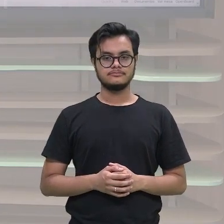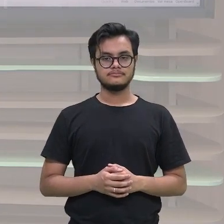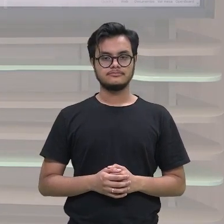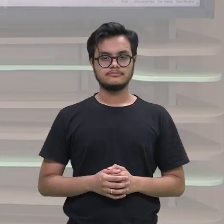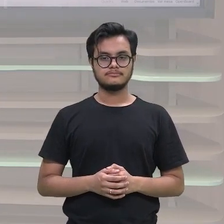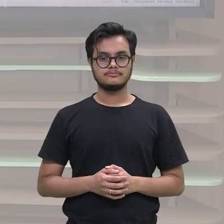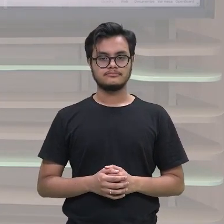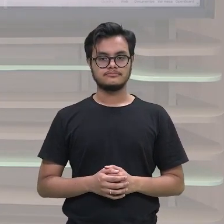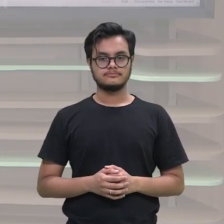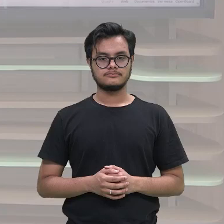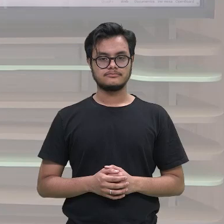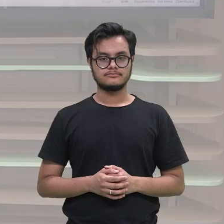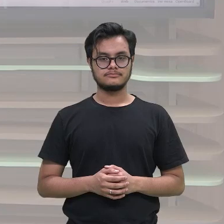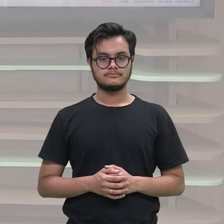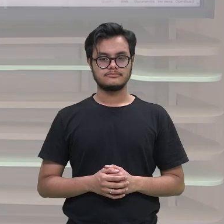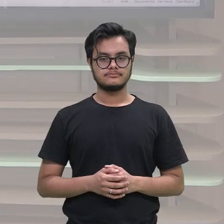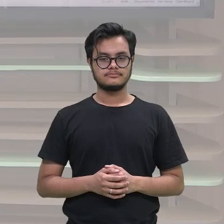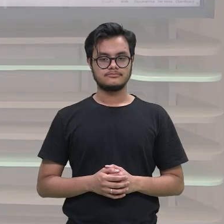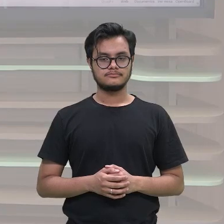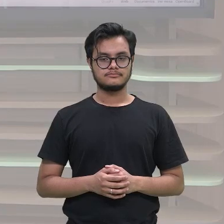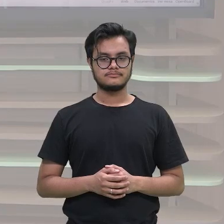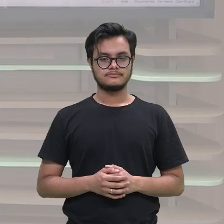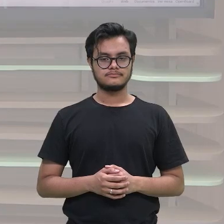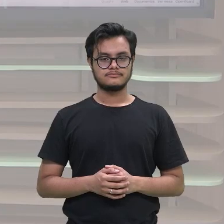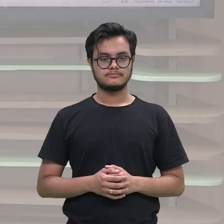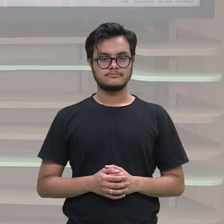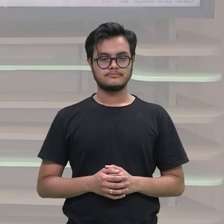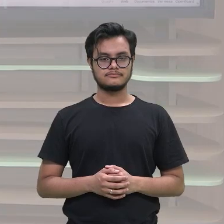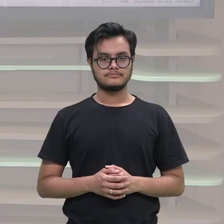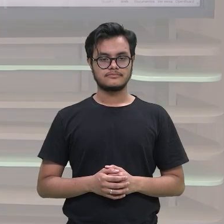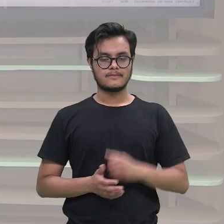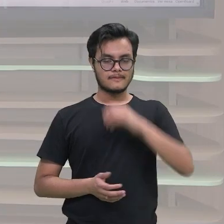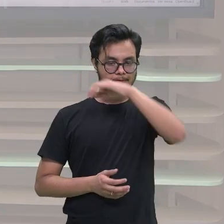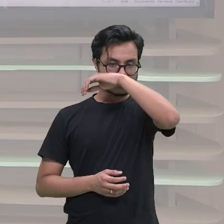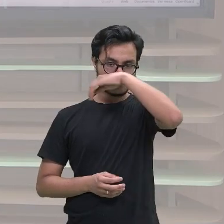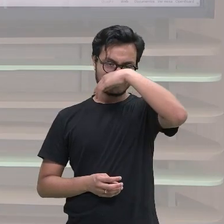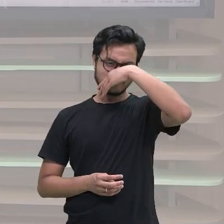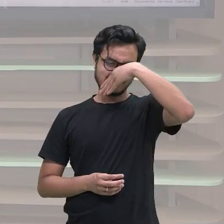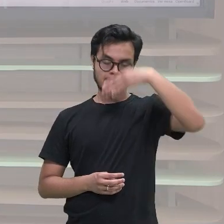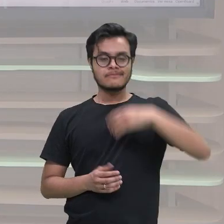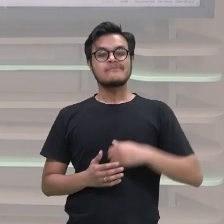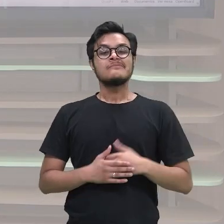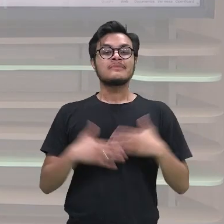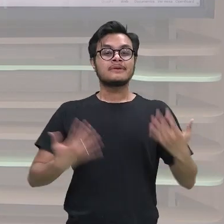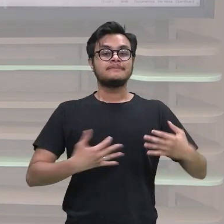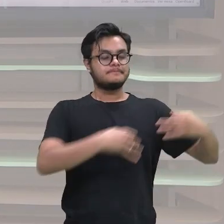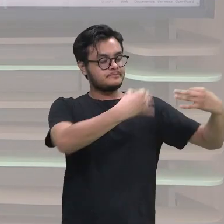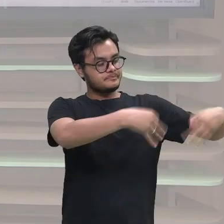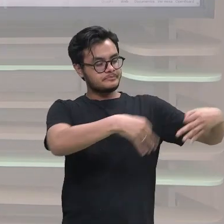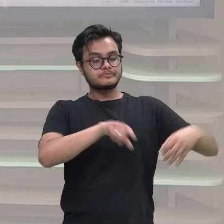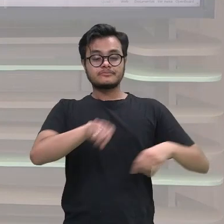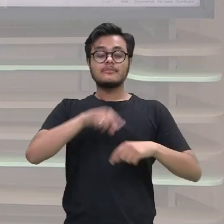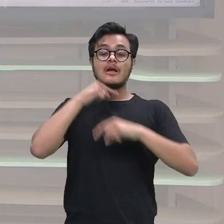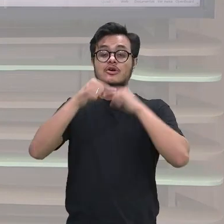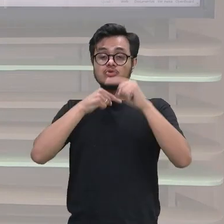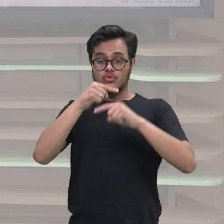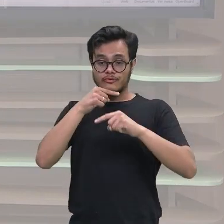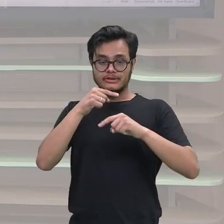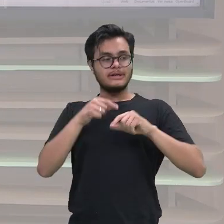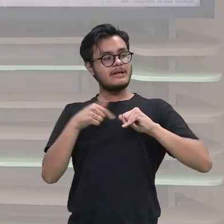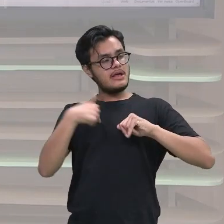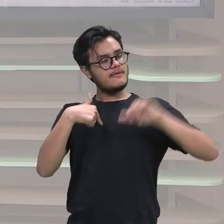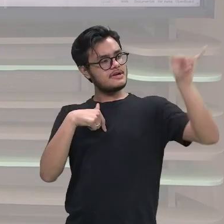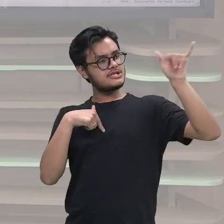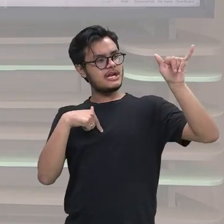uma suposição. Ele está no modo subjuntivo. Okay? Quando o modo indicativo ele vai indicar uma certeza, viajarei para